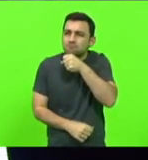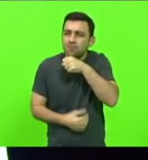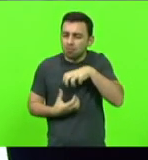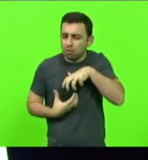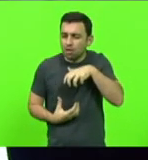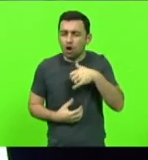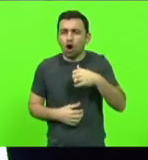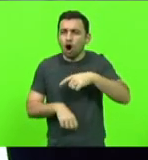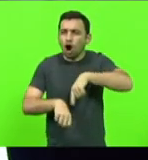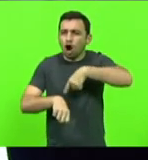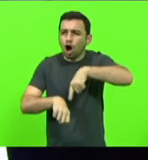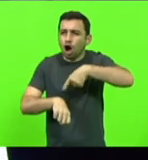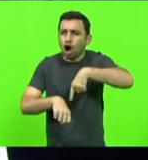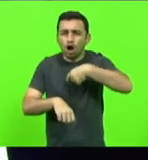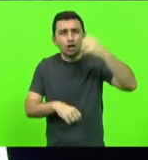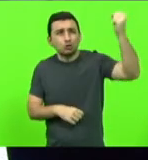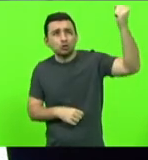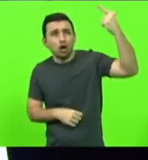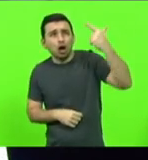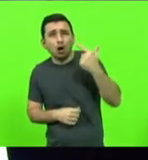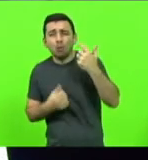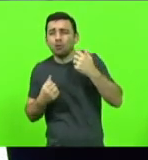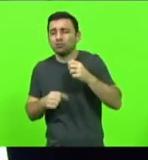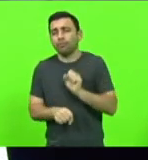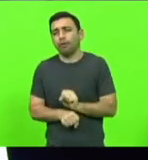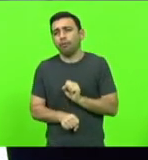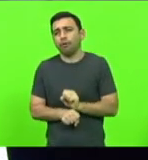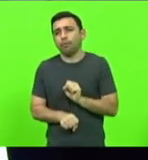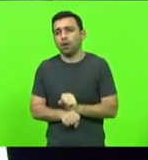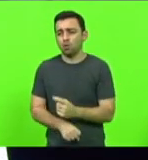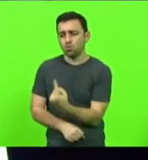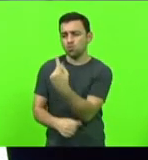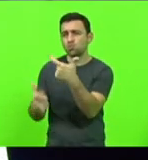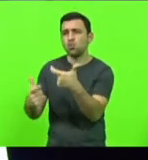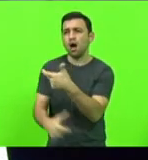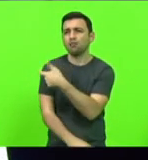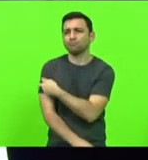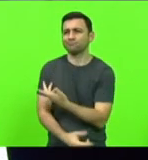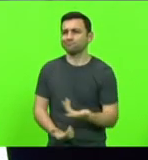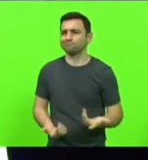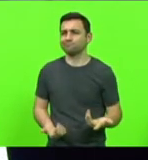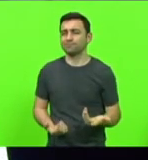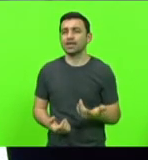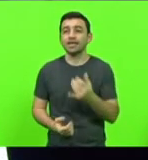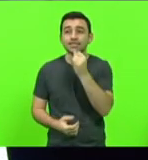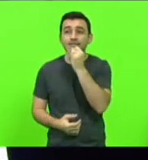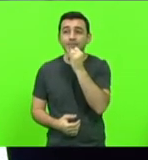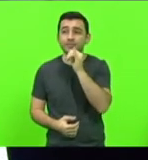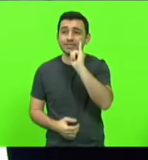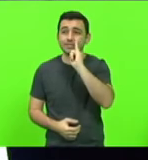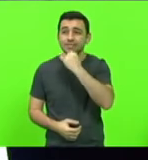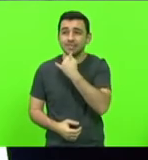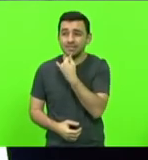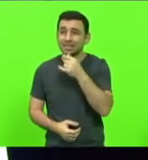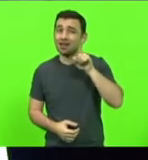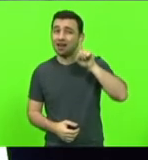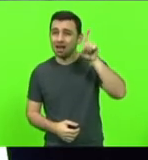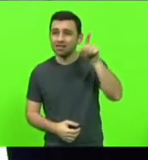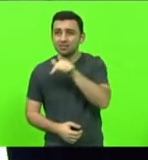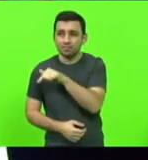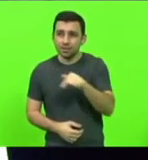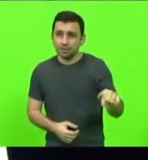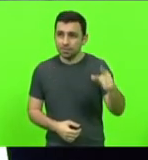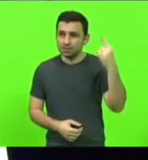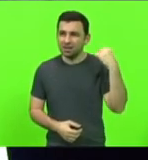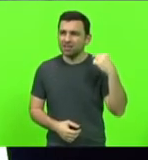sol, esperando só um ponto de vacinação. Tivemos um exemplo triste a semana passada, numa fila